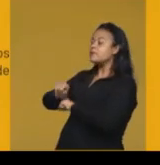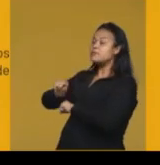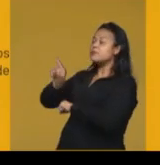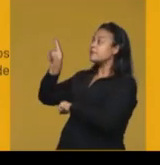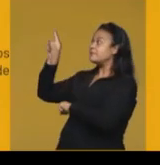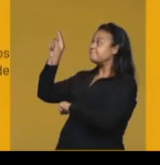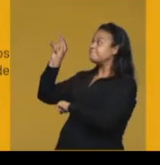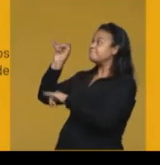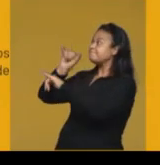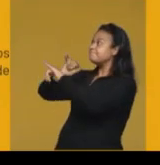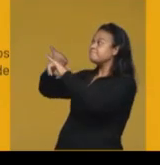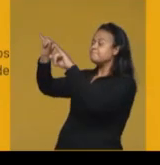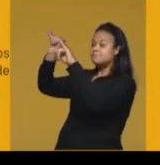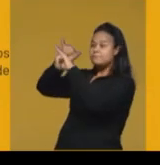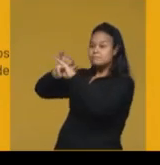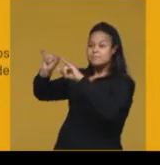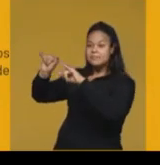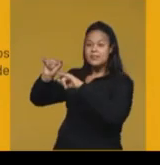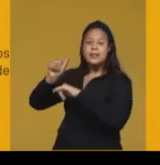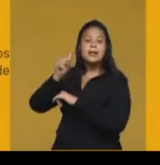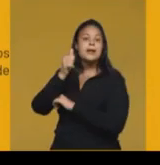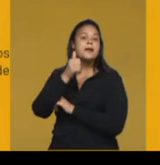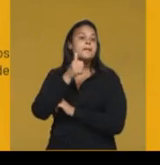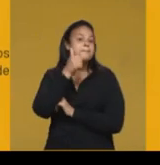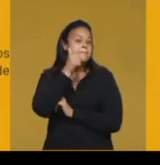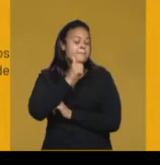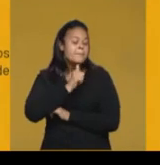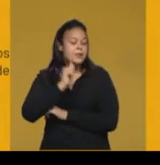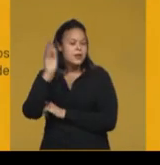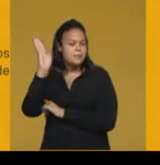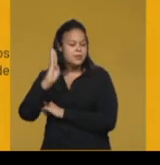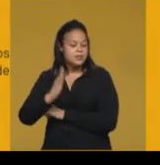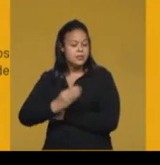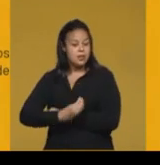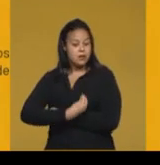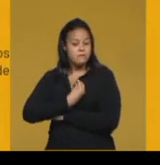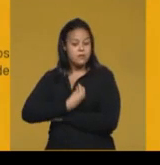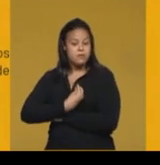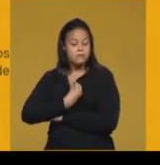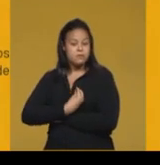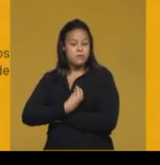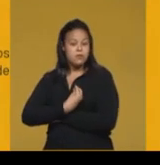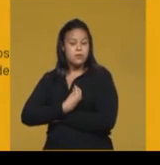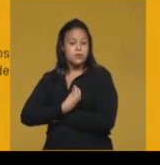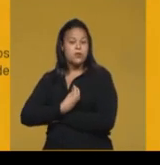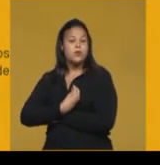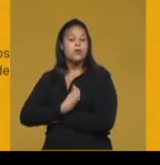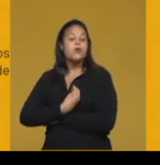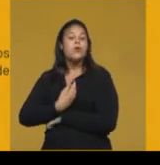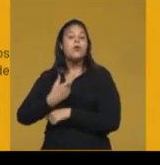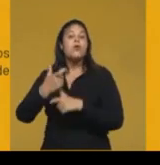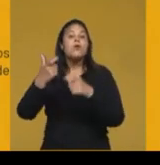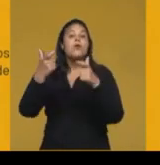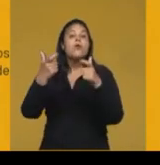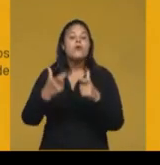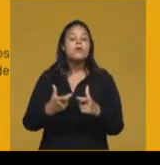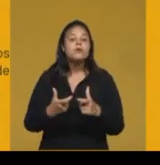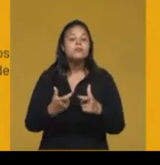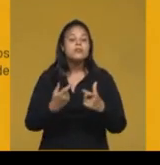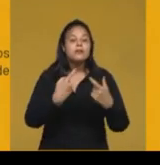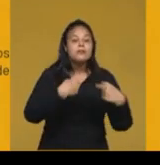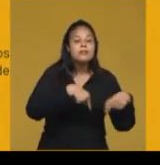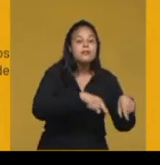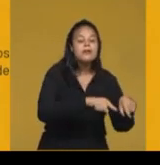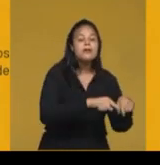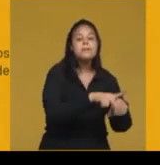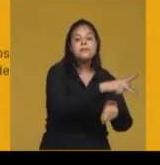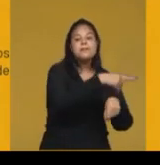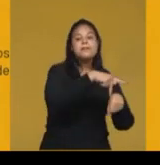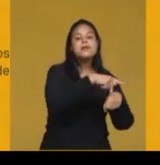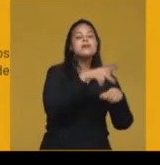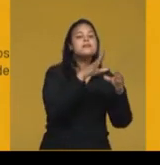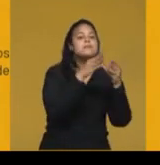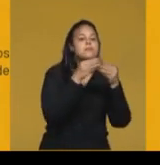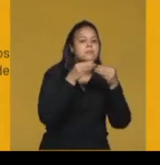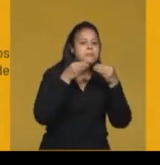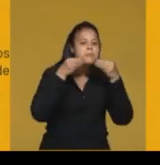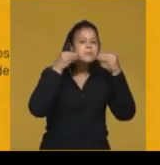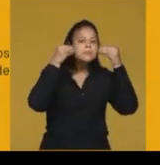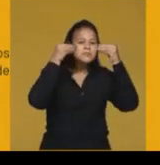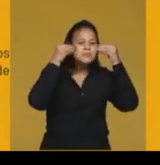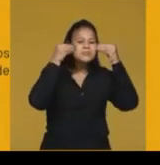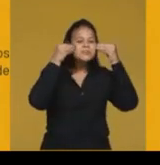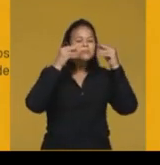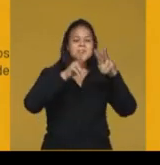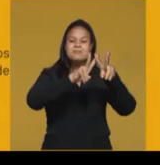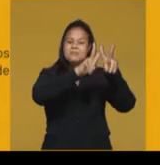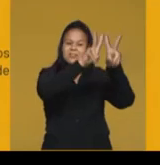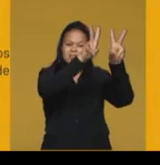Então, essa brasileira está em Moçambique. Então, esse relato dela vem com um título, e aí nós vamos